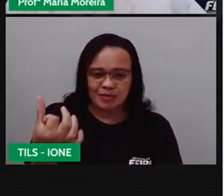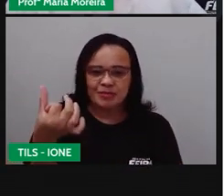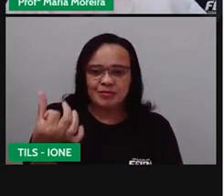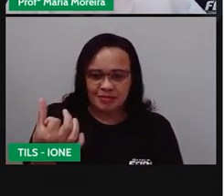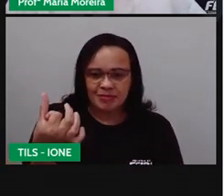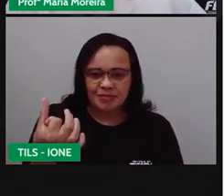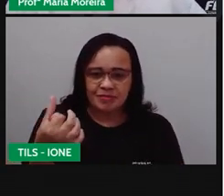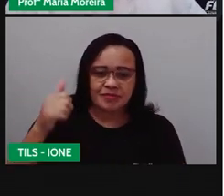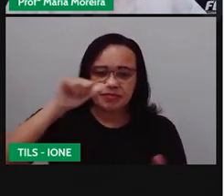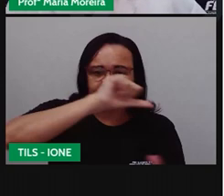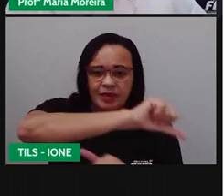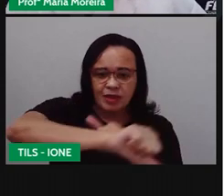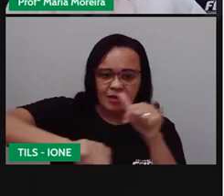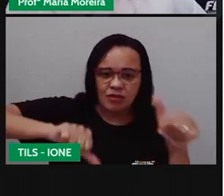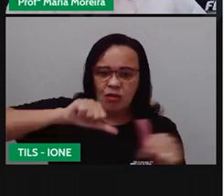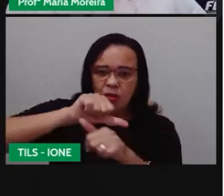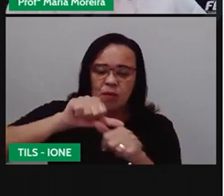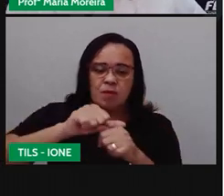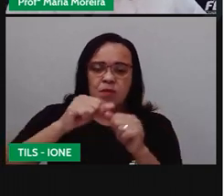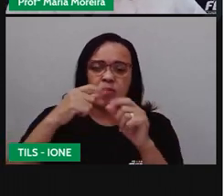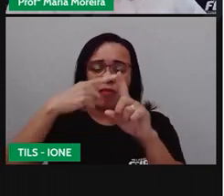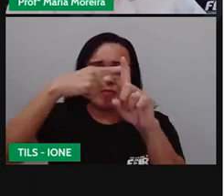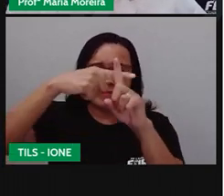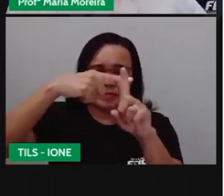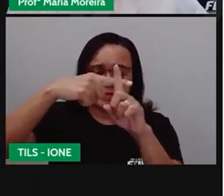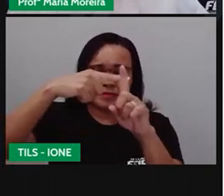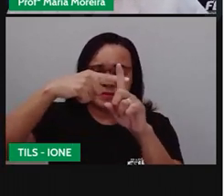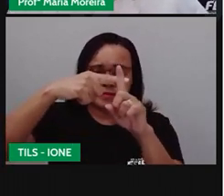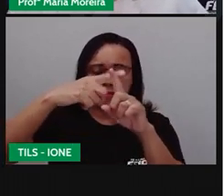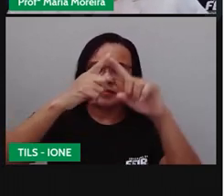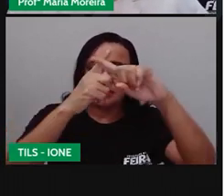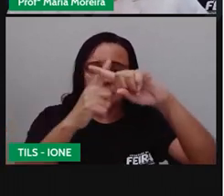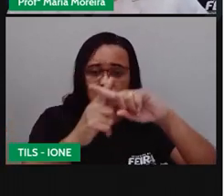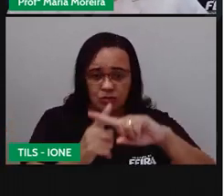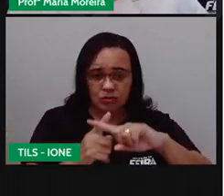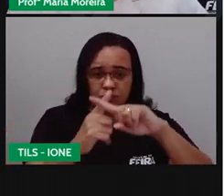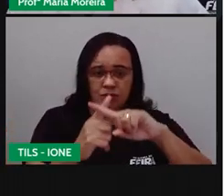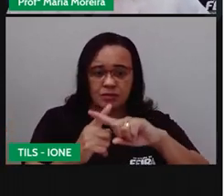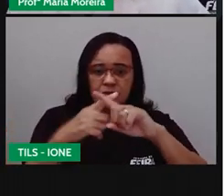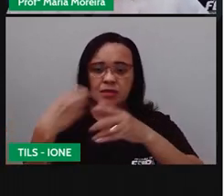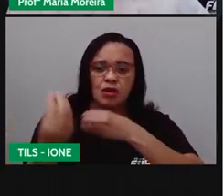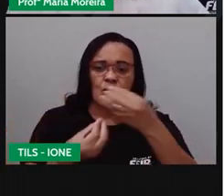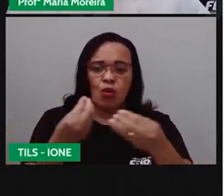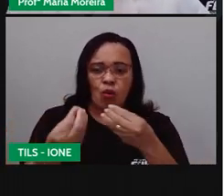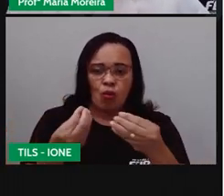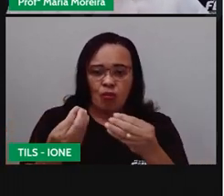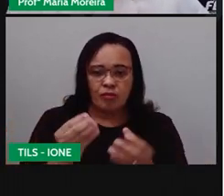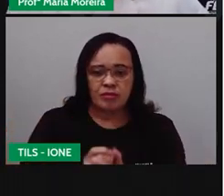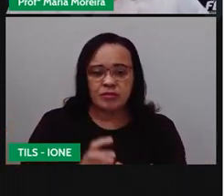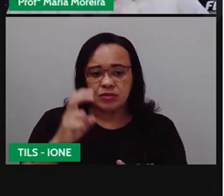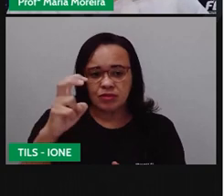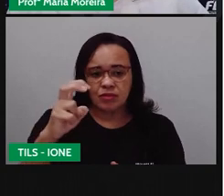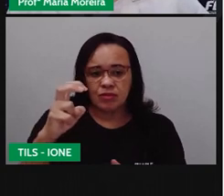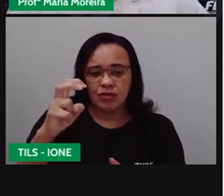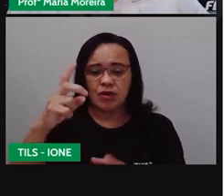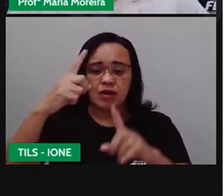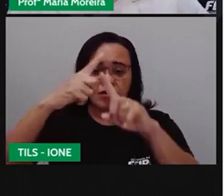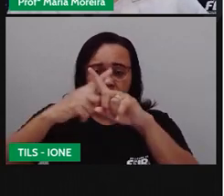Então, se eu transformar essa minha adição aqui em multiplicação, eu vou ter o quê? Ó,